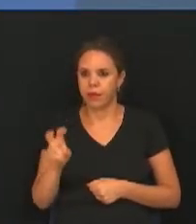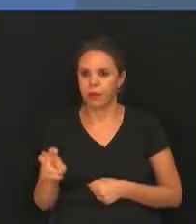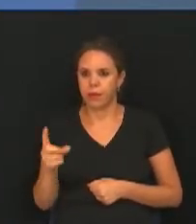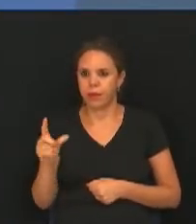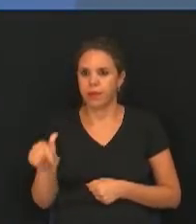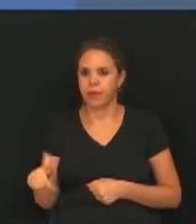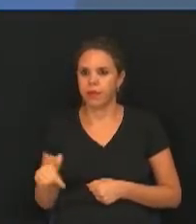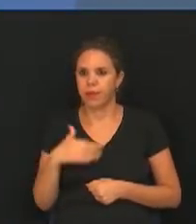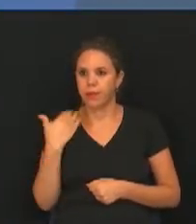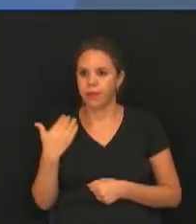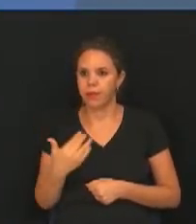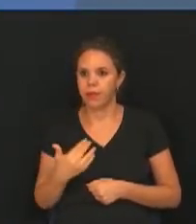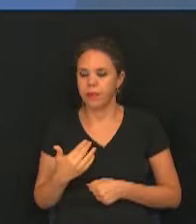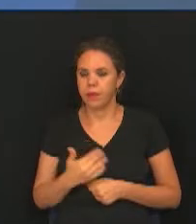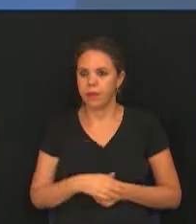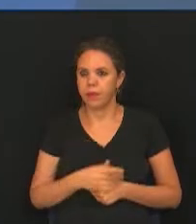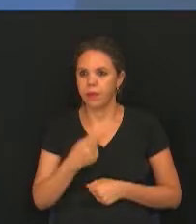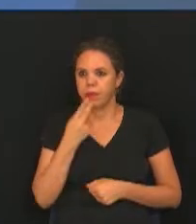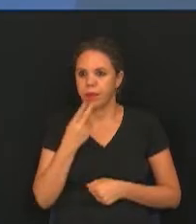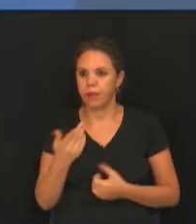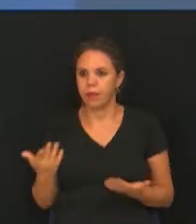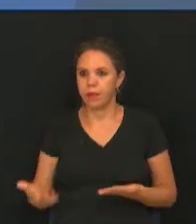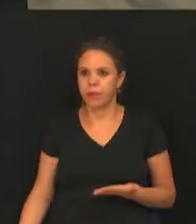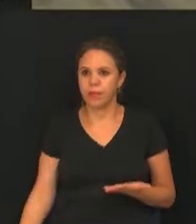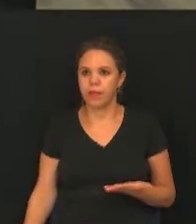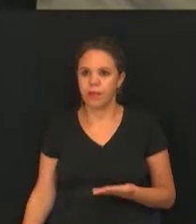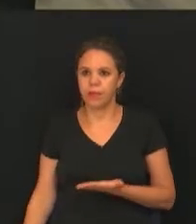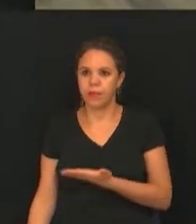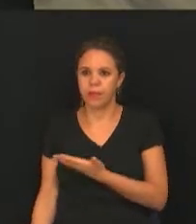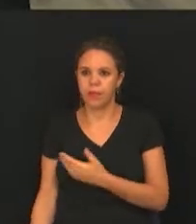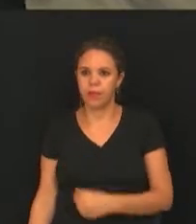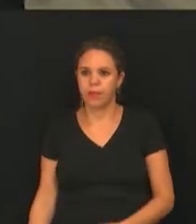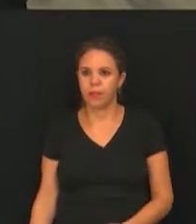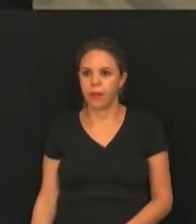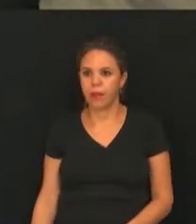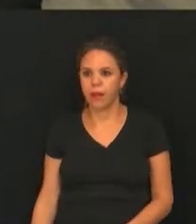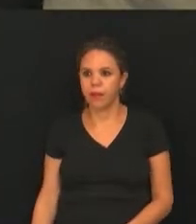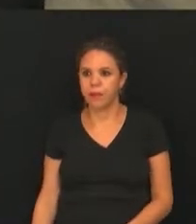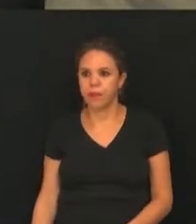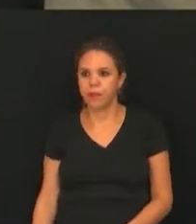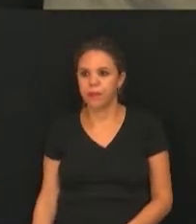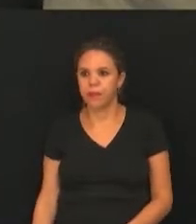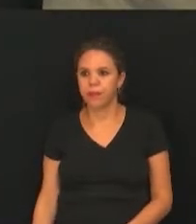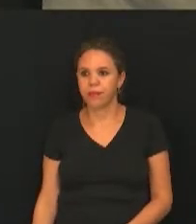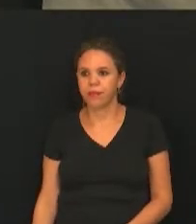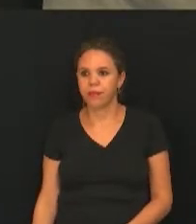162.517 óbitos. Agora vamos falar aqui na nossa região. Olha,